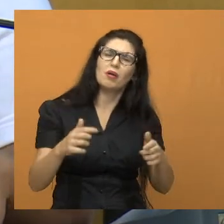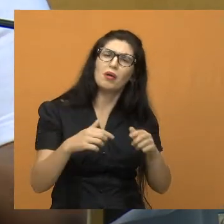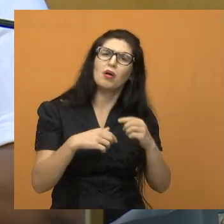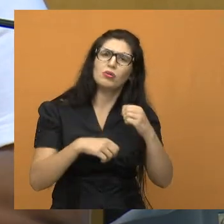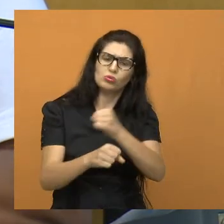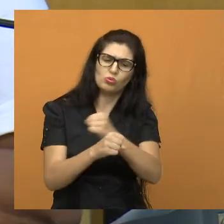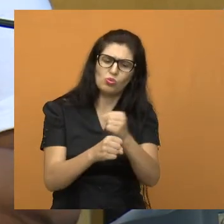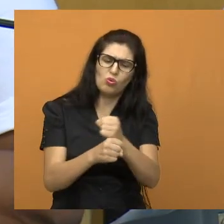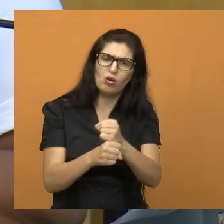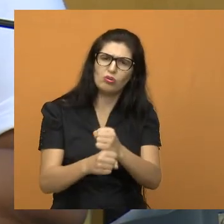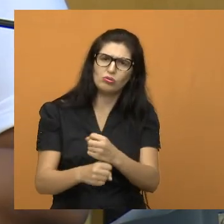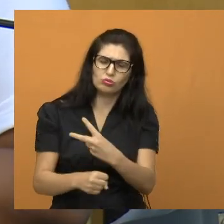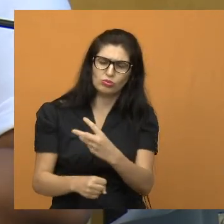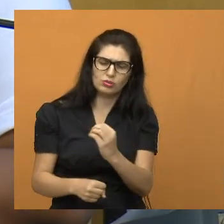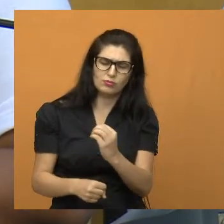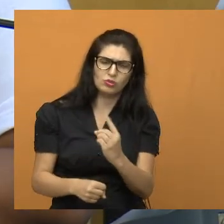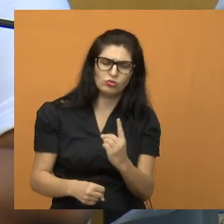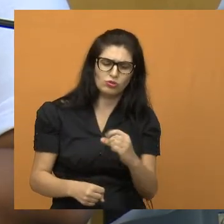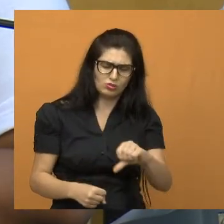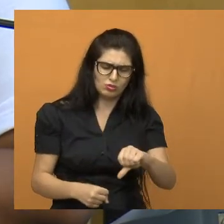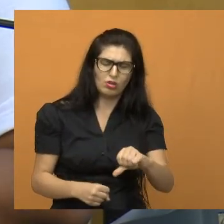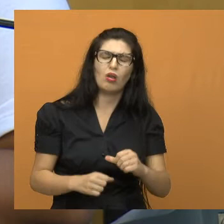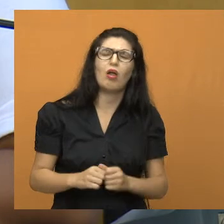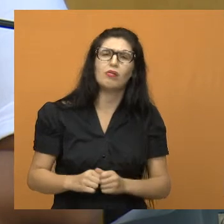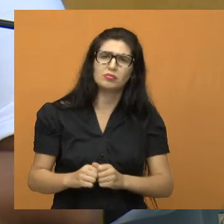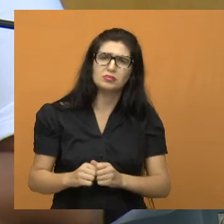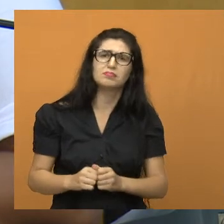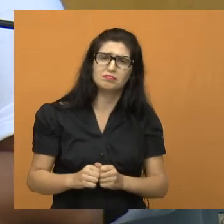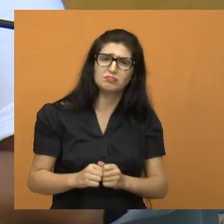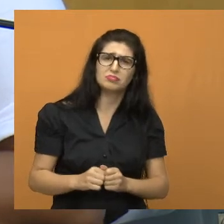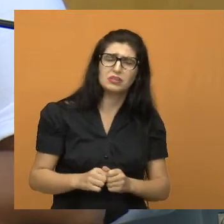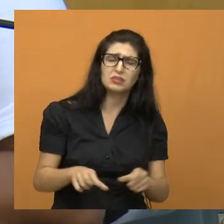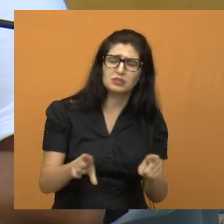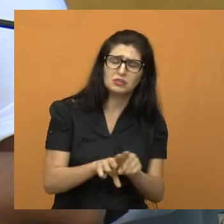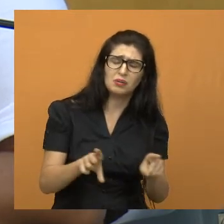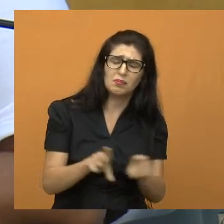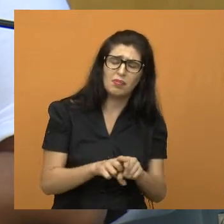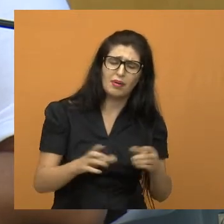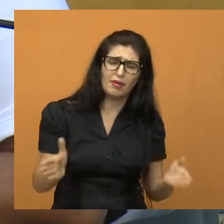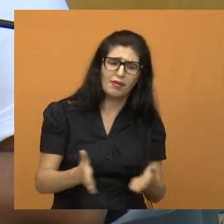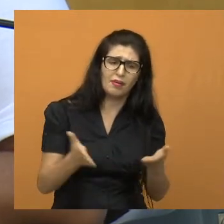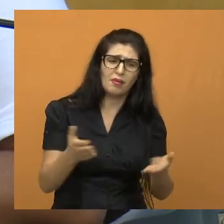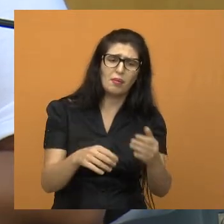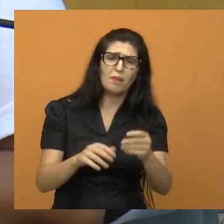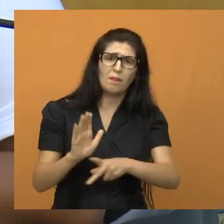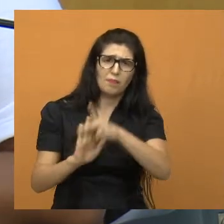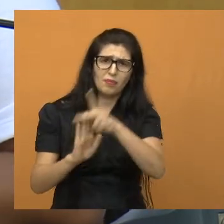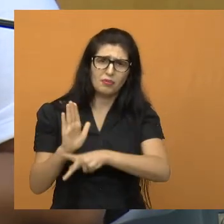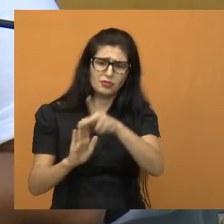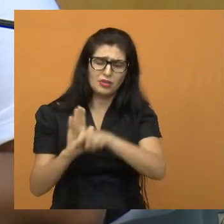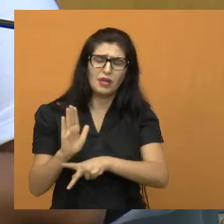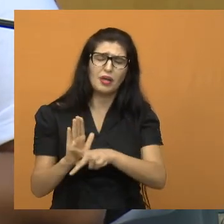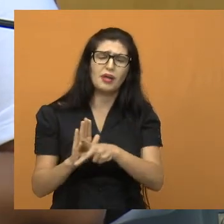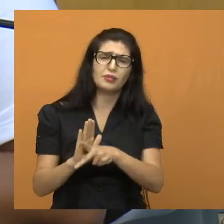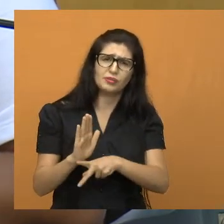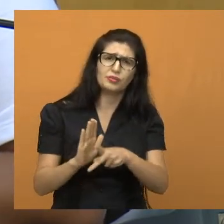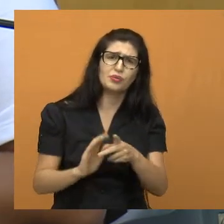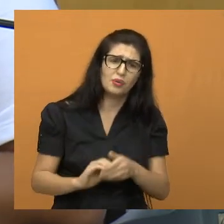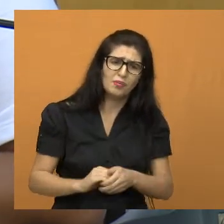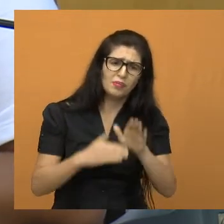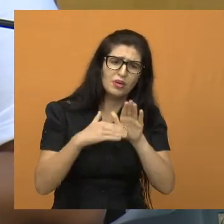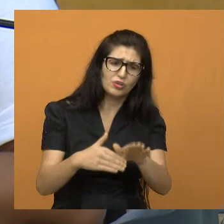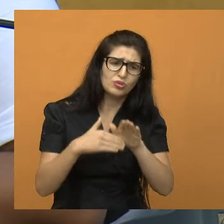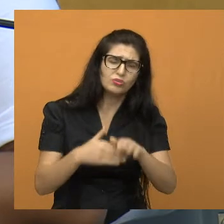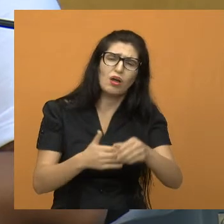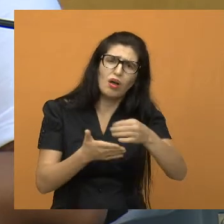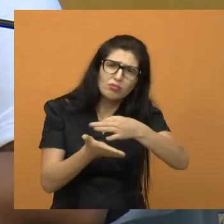2019, que inclusive vai tratar de políticas públicas, a campanha do ano que vem. Então, o texto já está praticamente